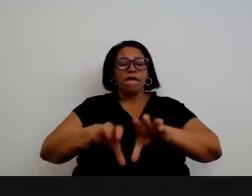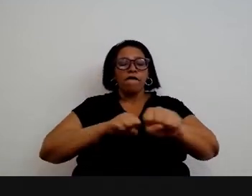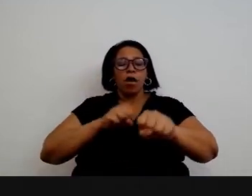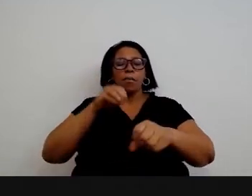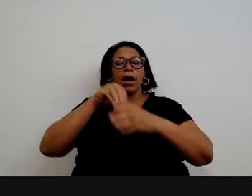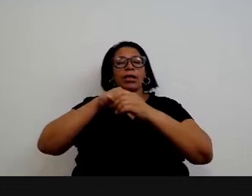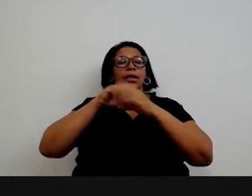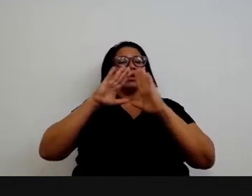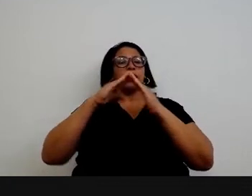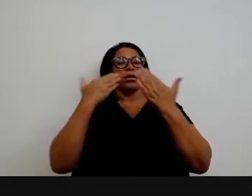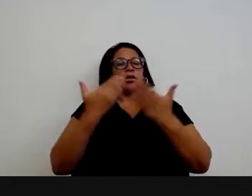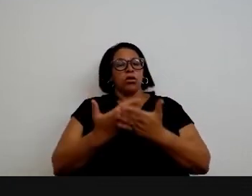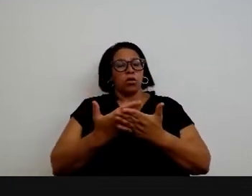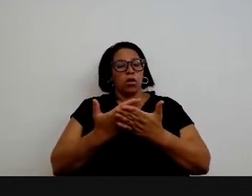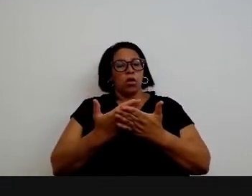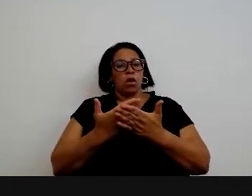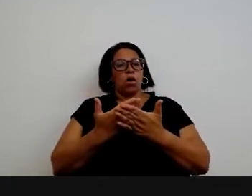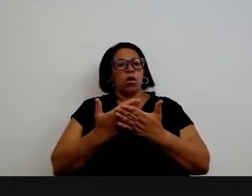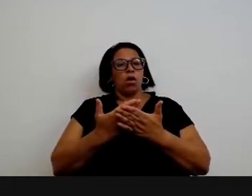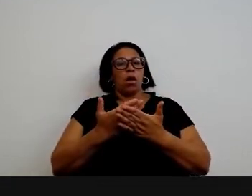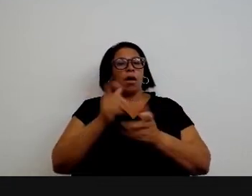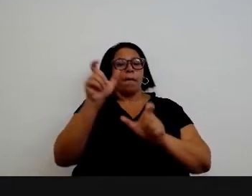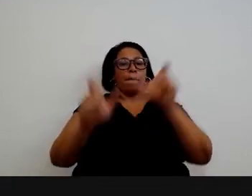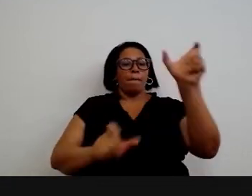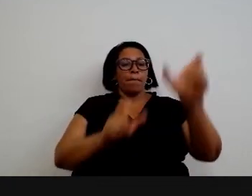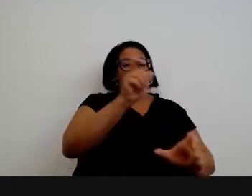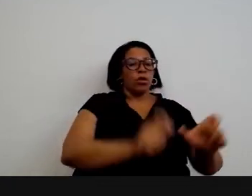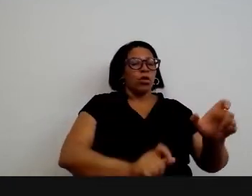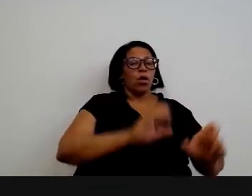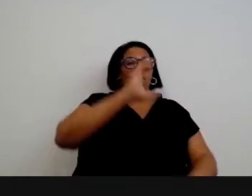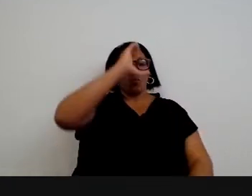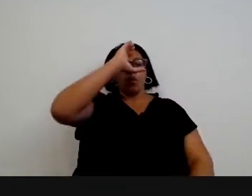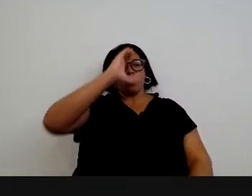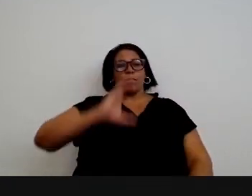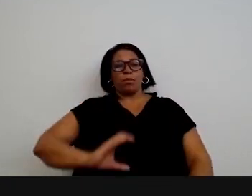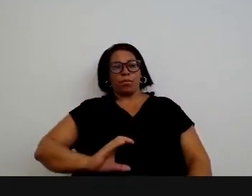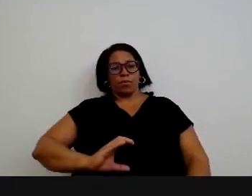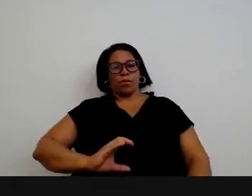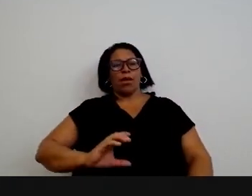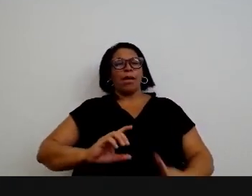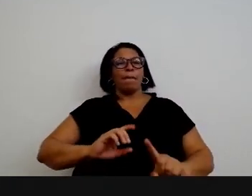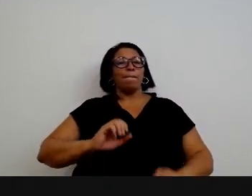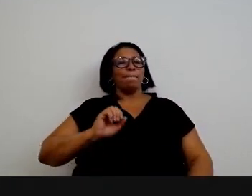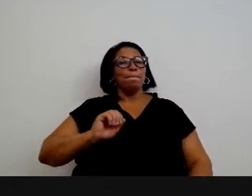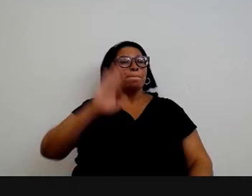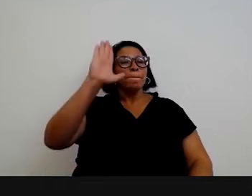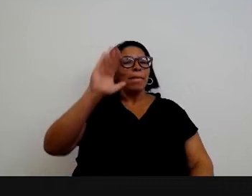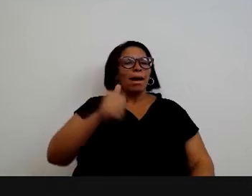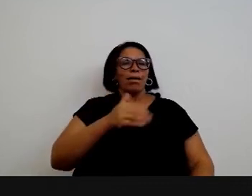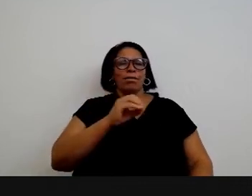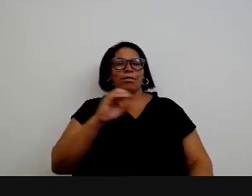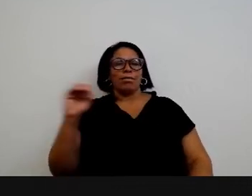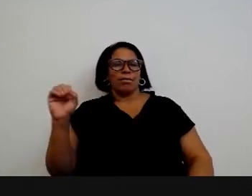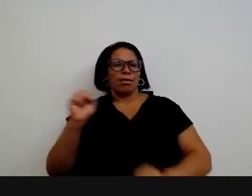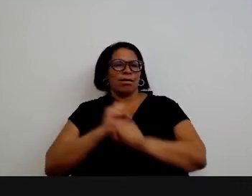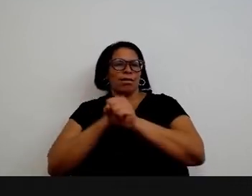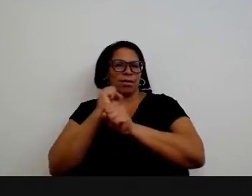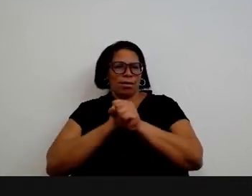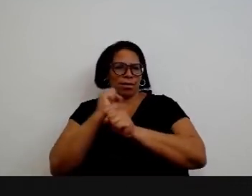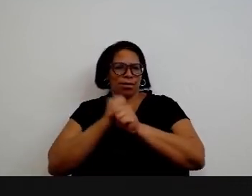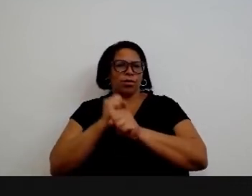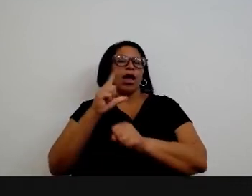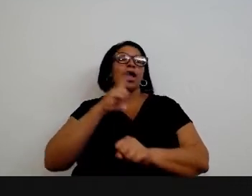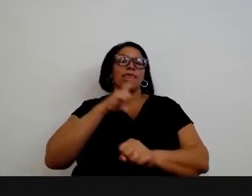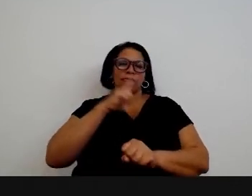dentro das escolas indivíduos para o exercício da cidadania. Há mais de 100 anos. Há mais de 100